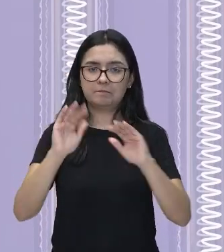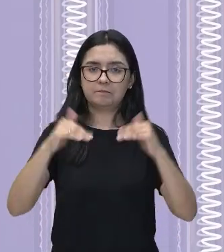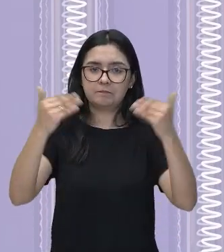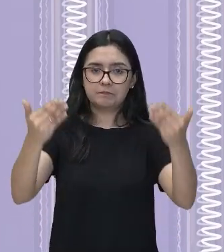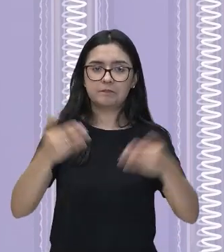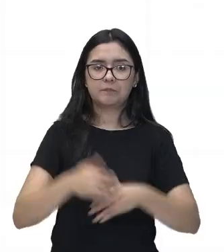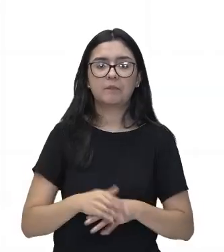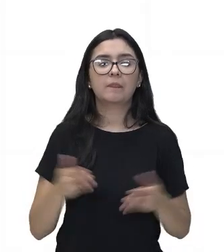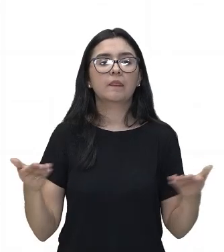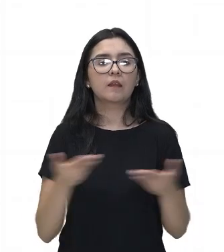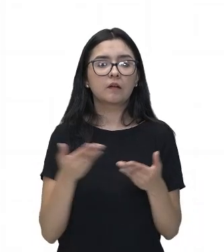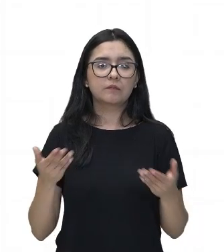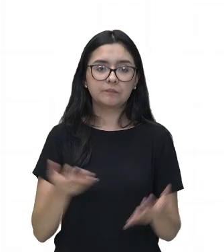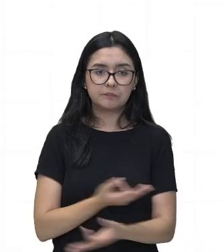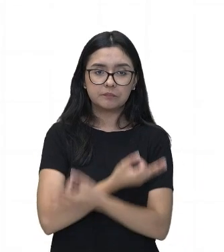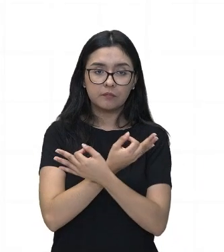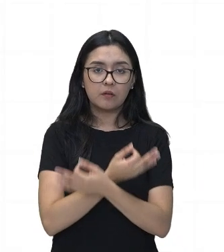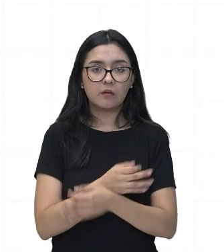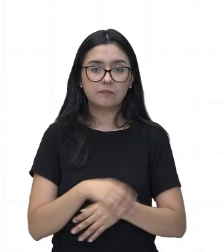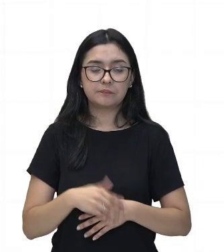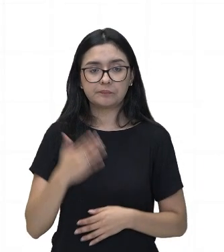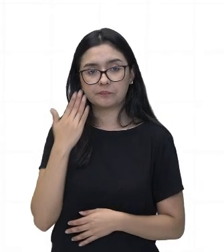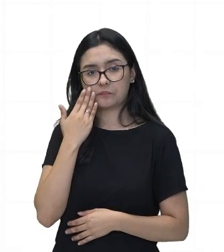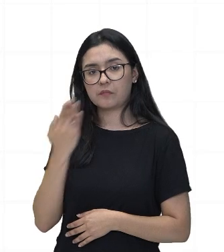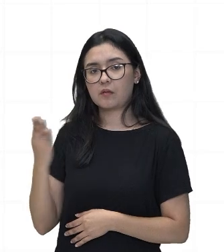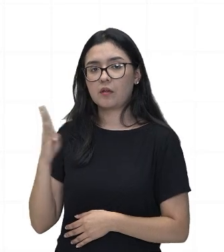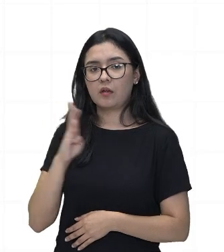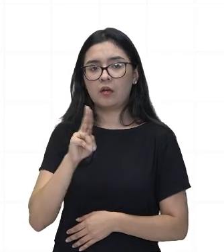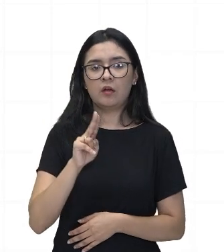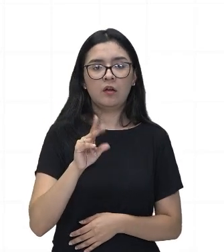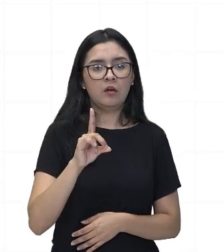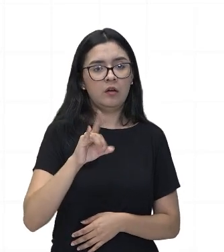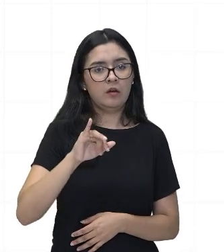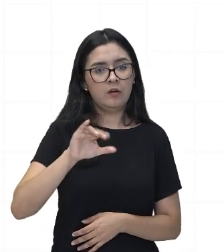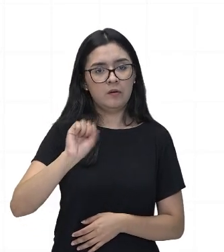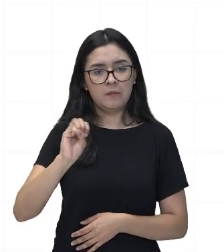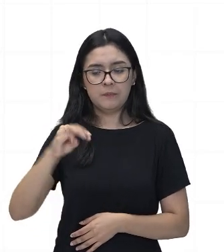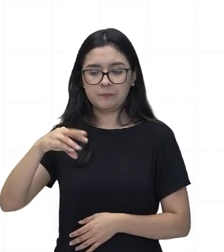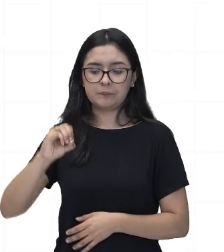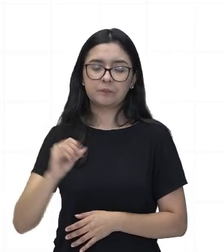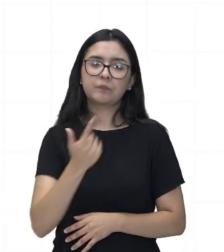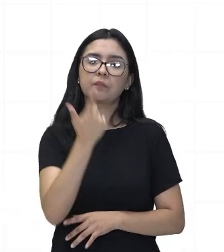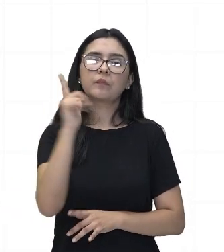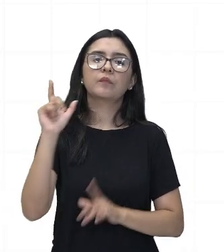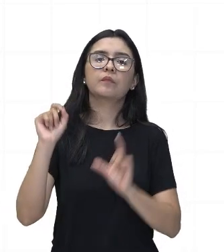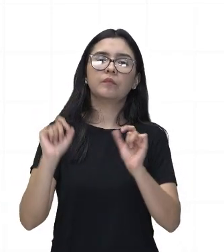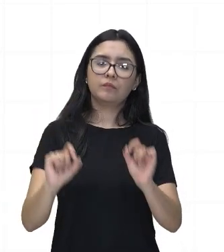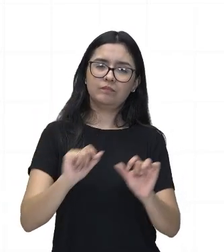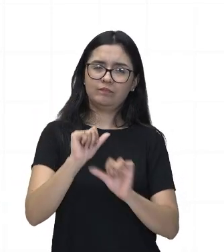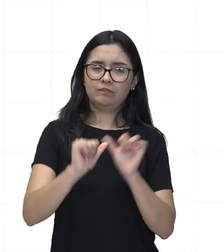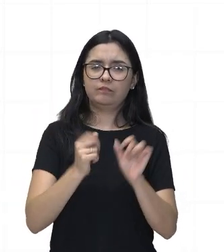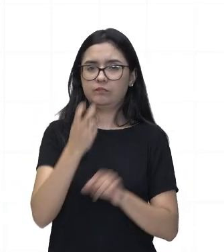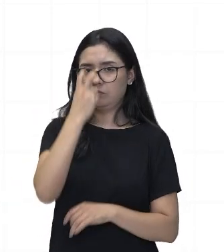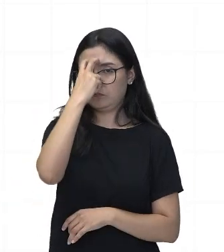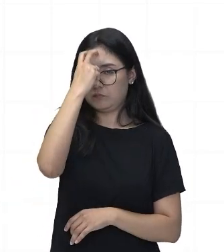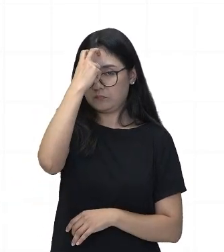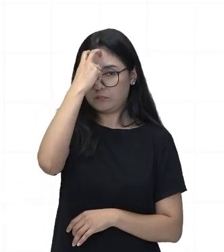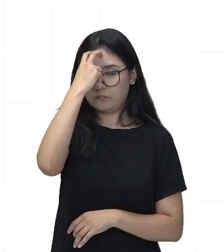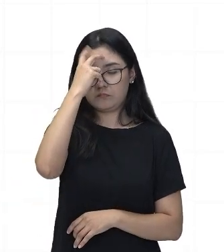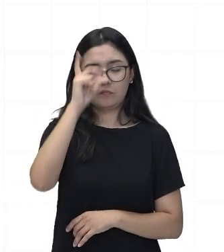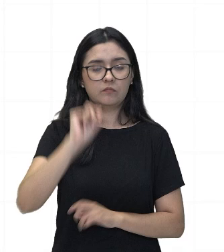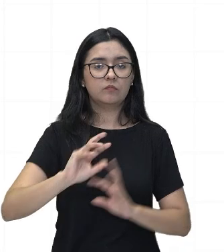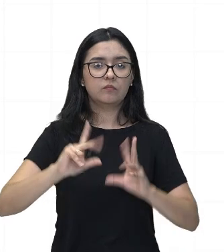no budismo. Para o budismo, outra reforma do hinduísmo, todas as formas de vida